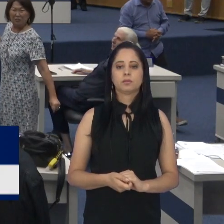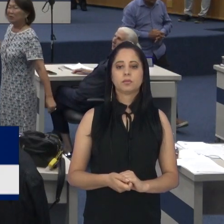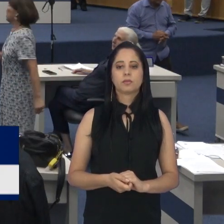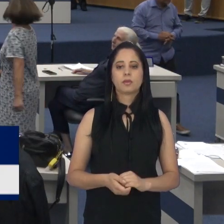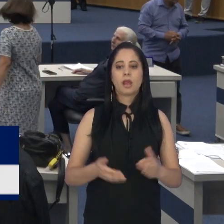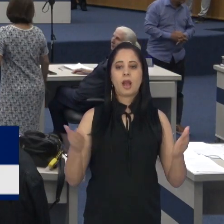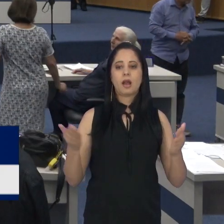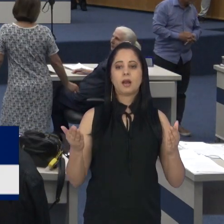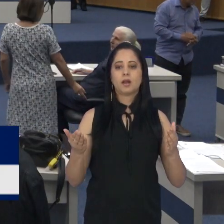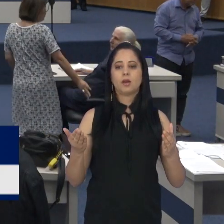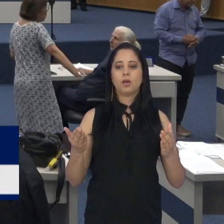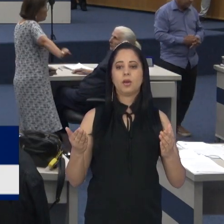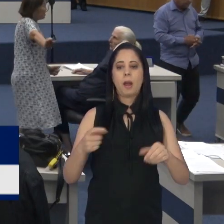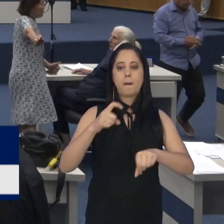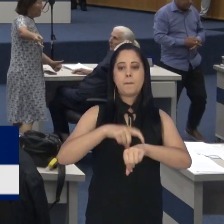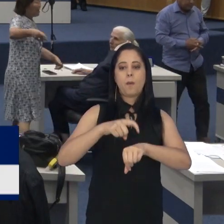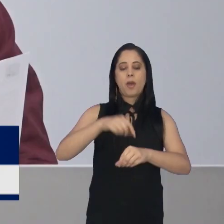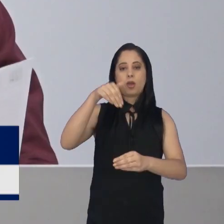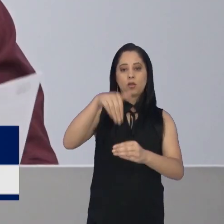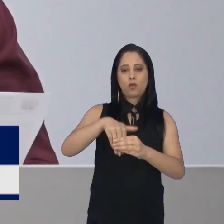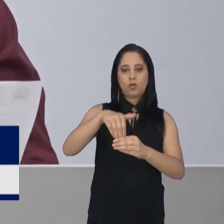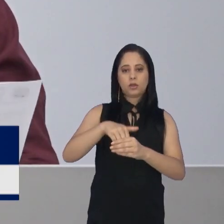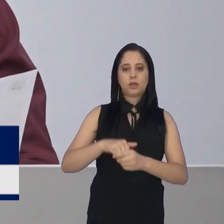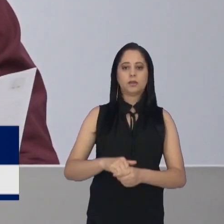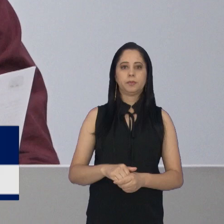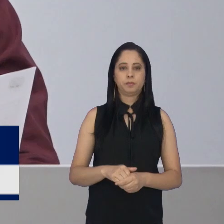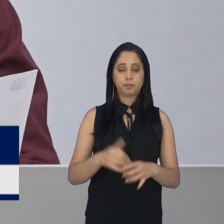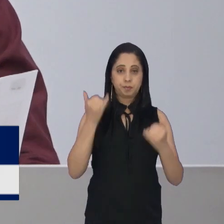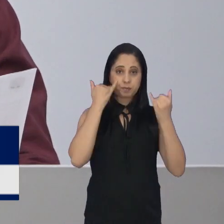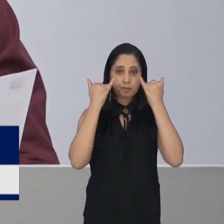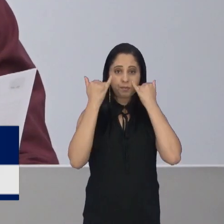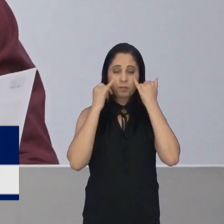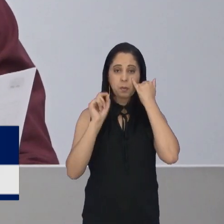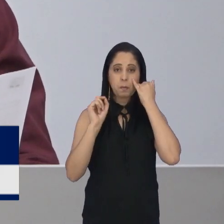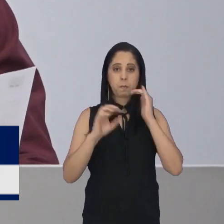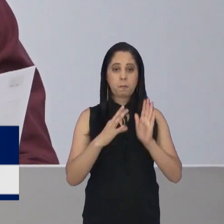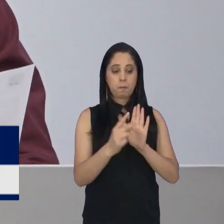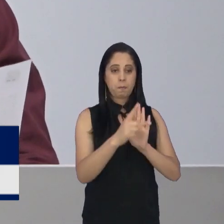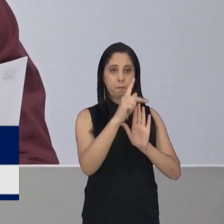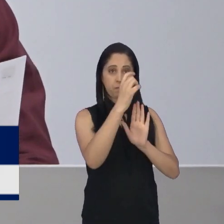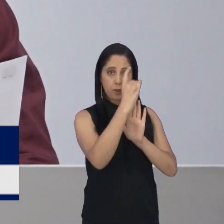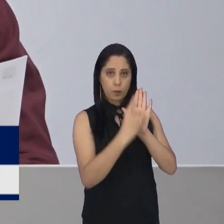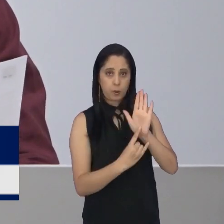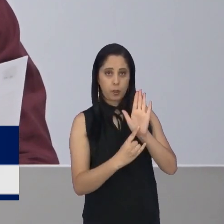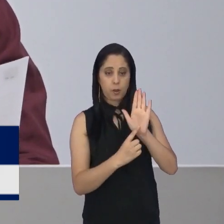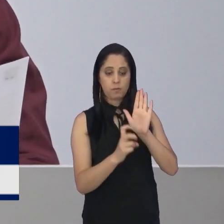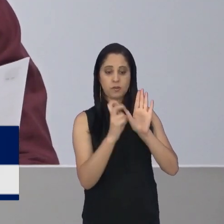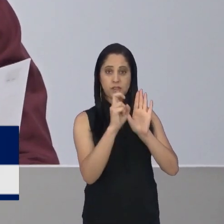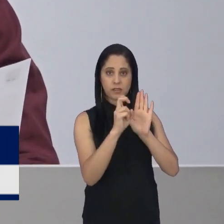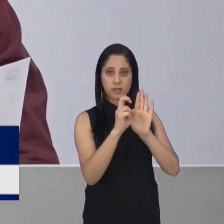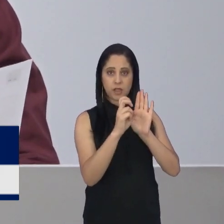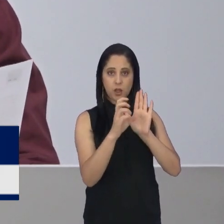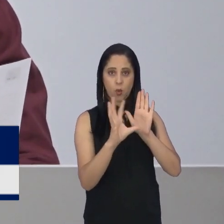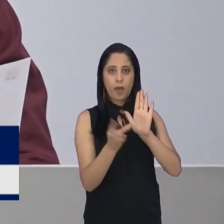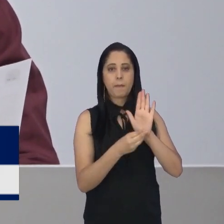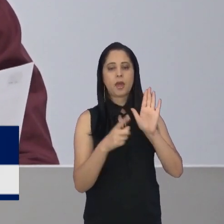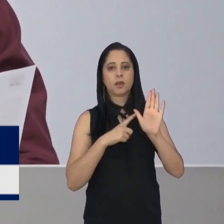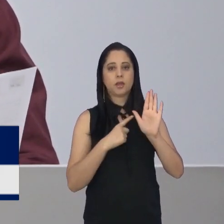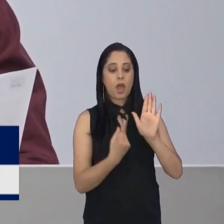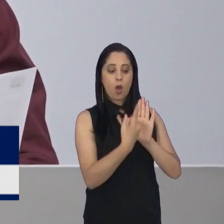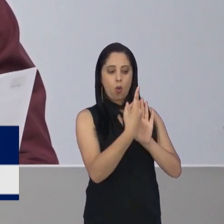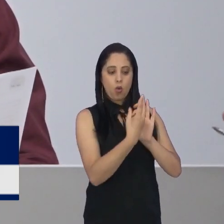Passaremos agora ao processo de votação. Informo aos vereadores que o processo possui 5 emendas, sendo que a emenda número 1 e a 3